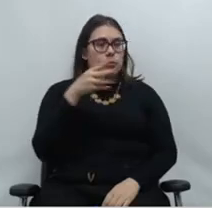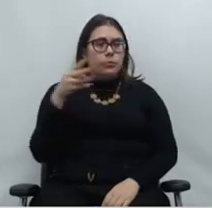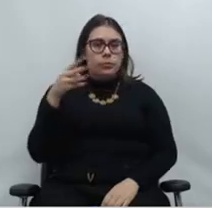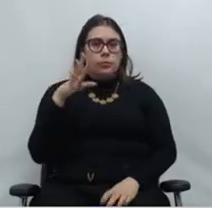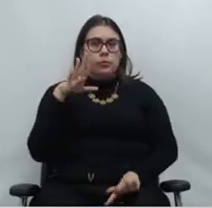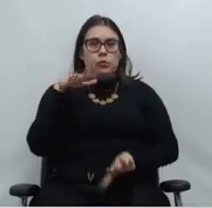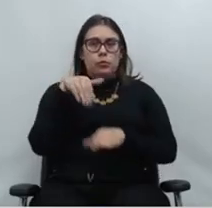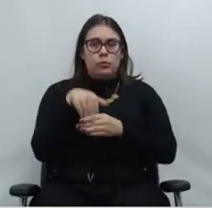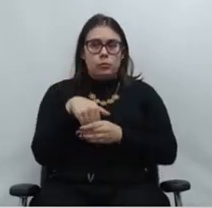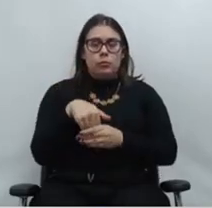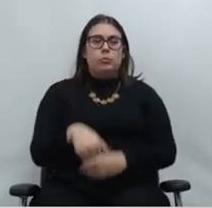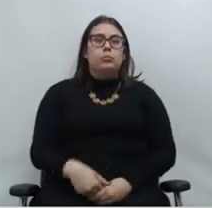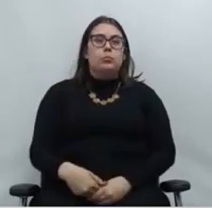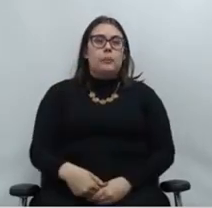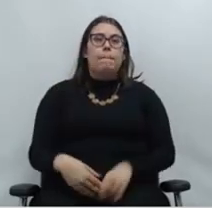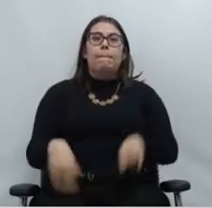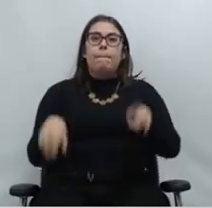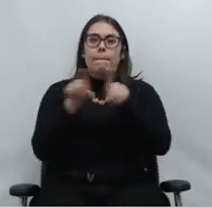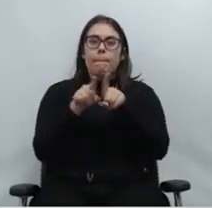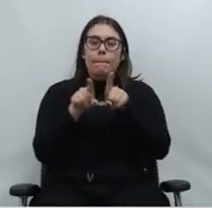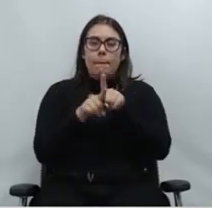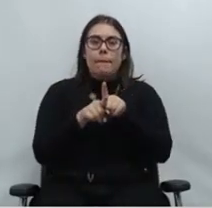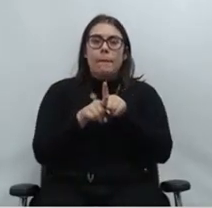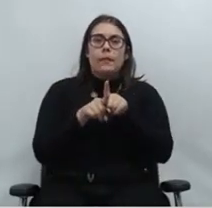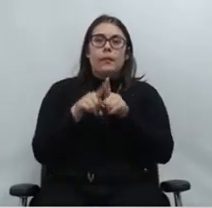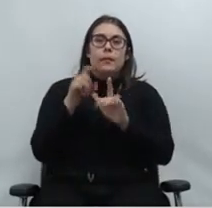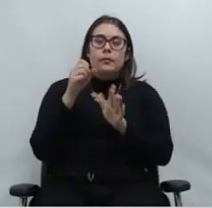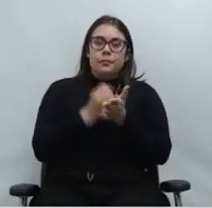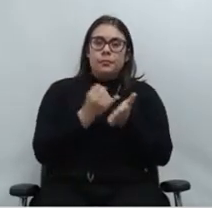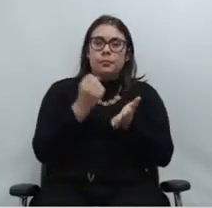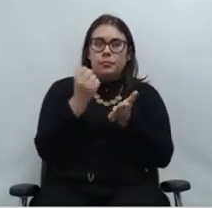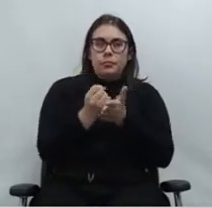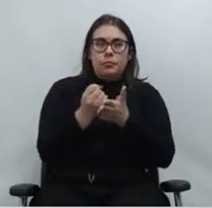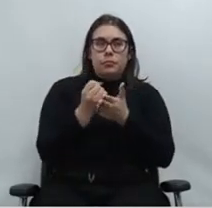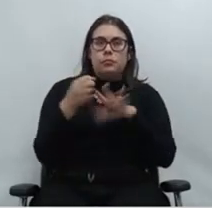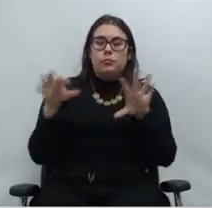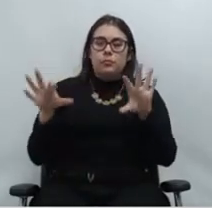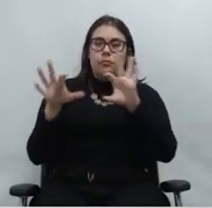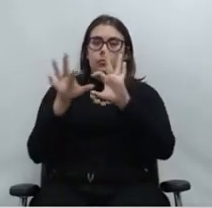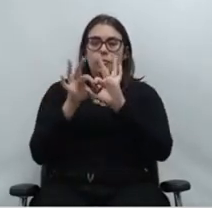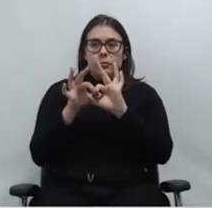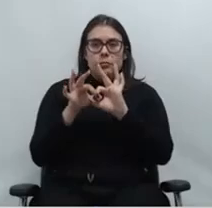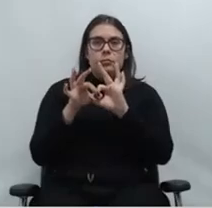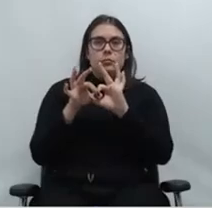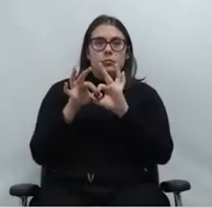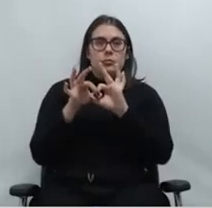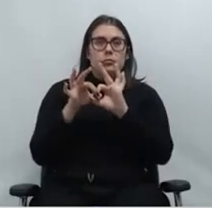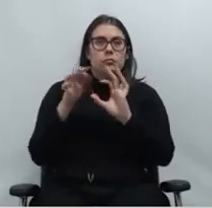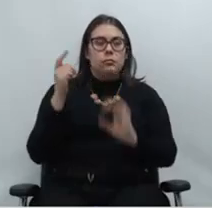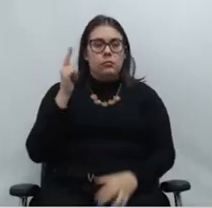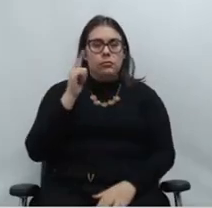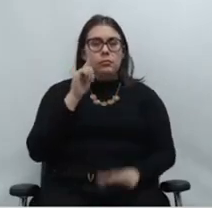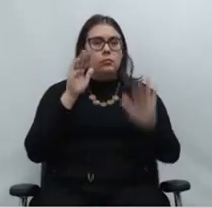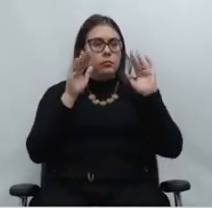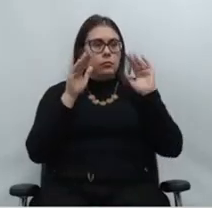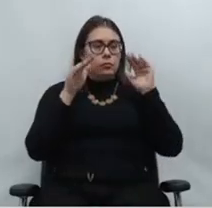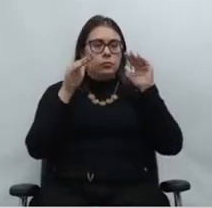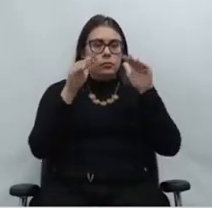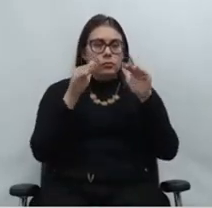voto. Apresentou ainda a previsão de contratação para a solução de conectividade via satélite para demanda específica